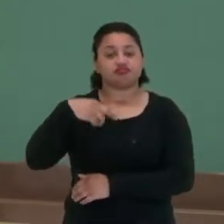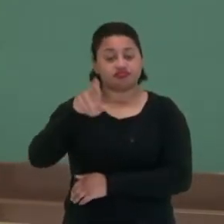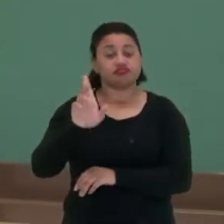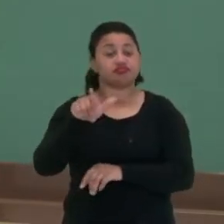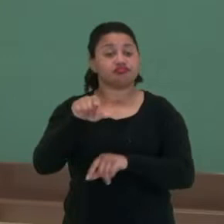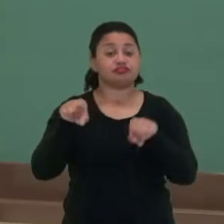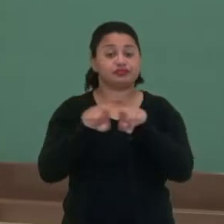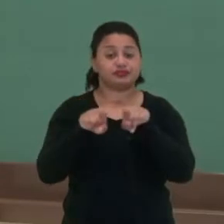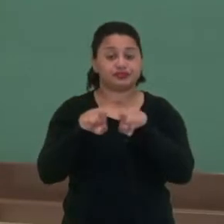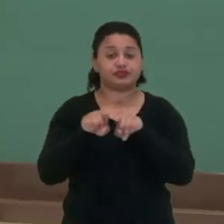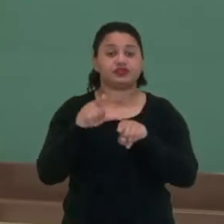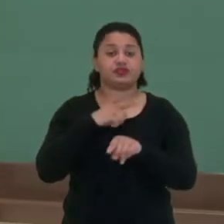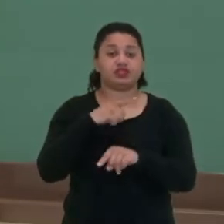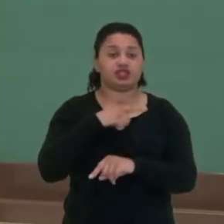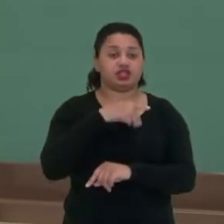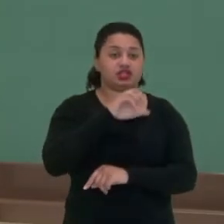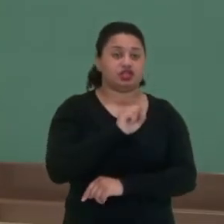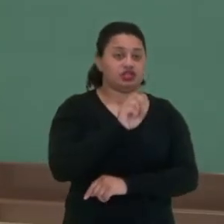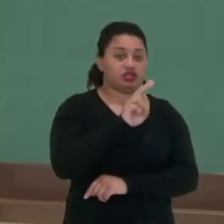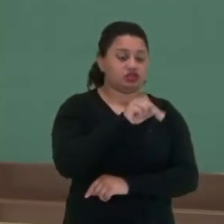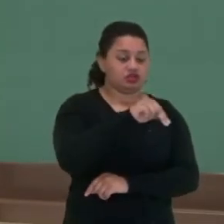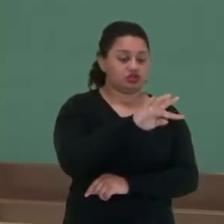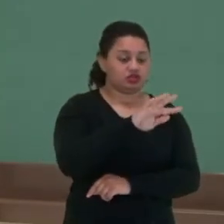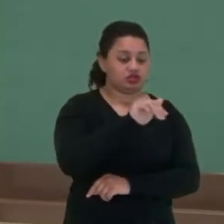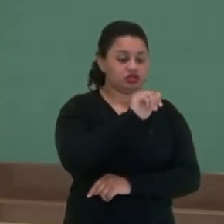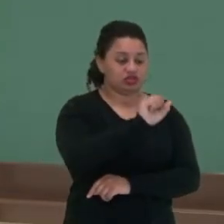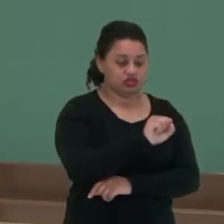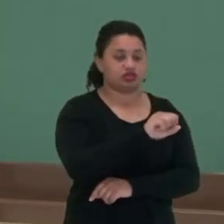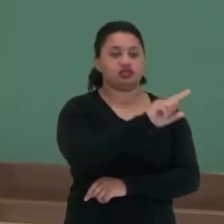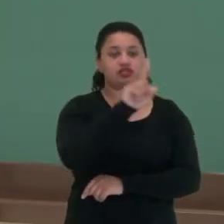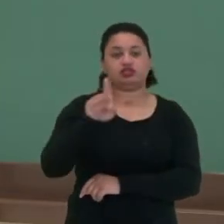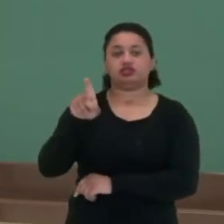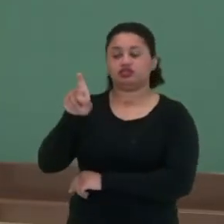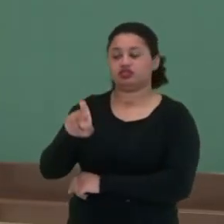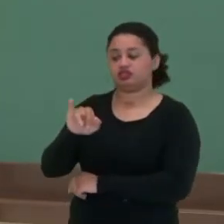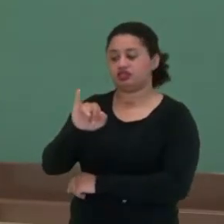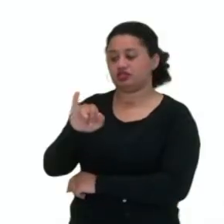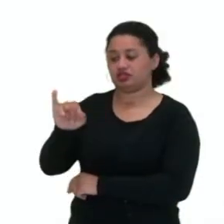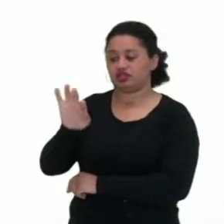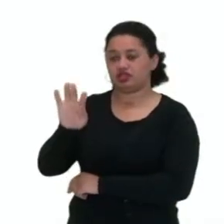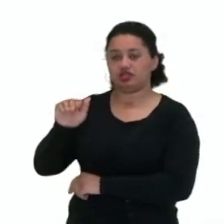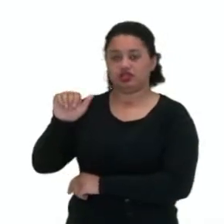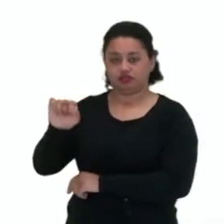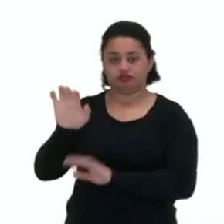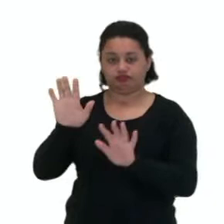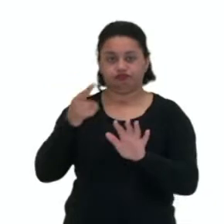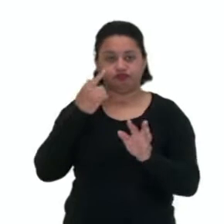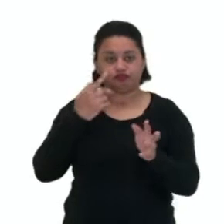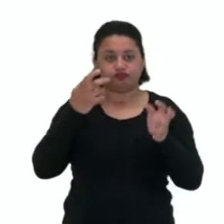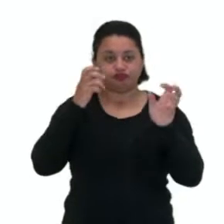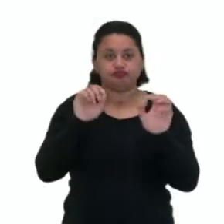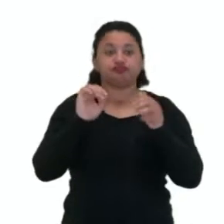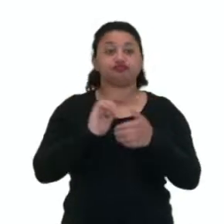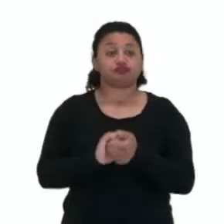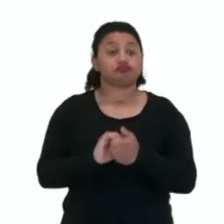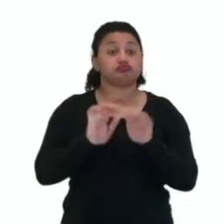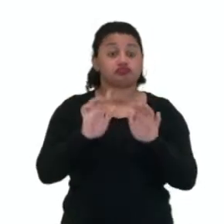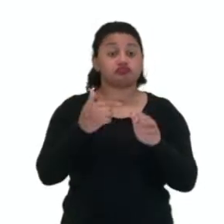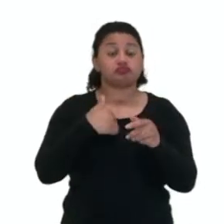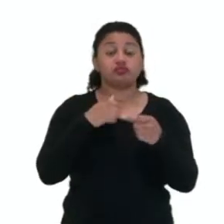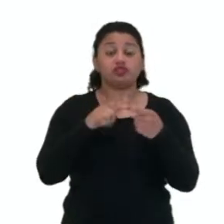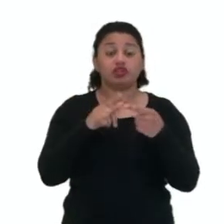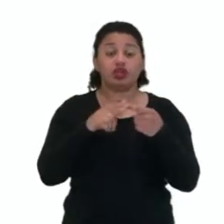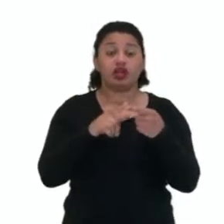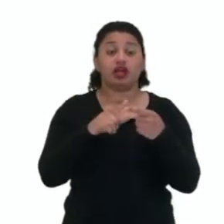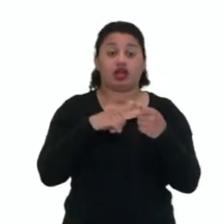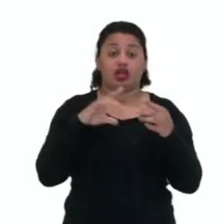nós temos sunitas e nós temos os xiitas. Confere aqui na tela, compartilham a fé islâmica, então é a primeira coisa que eles